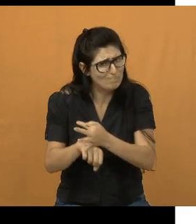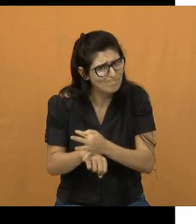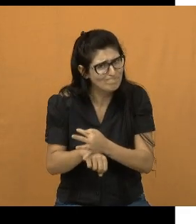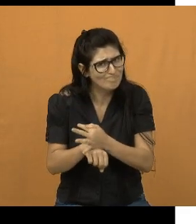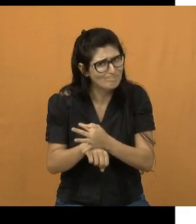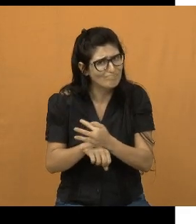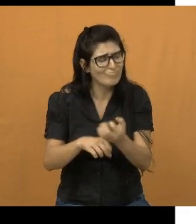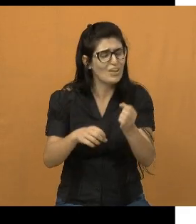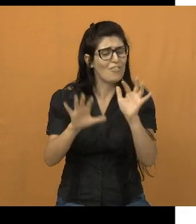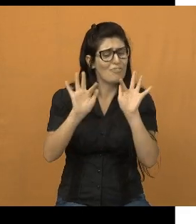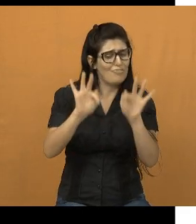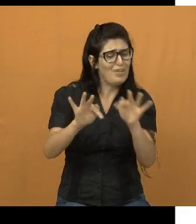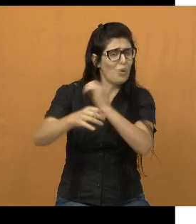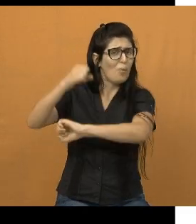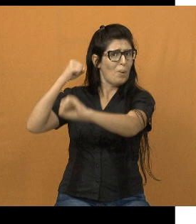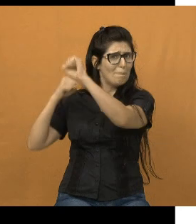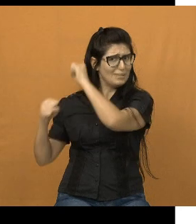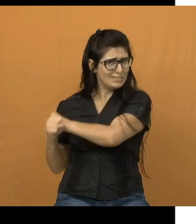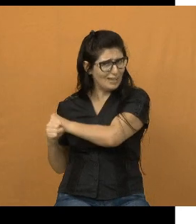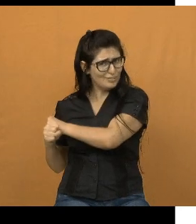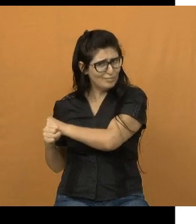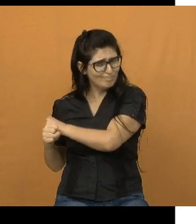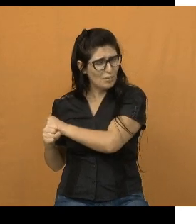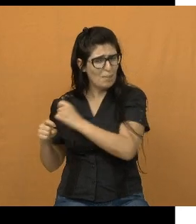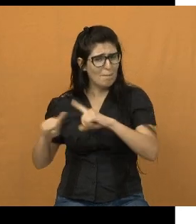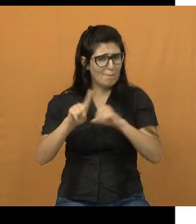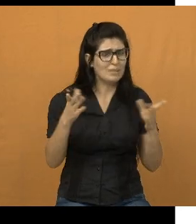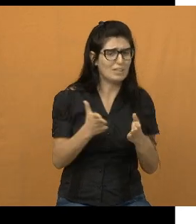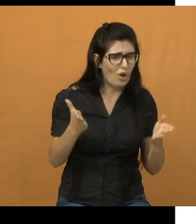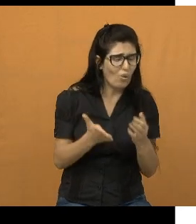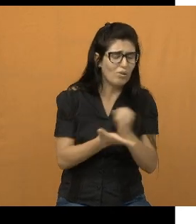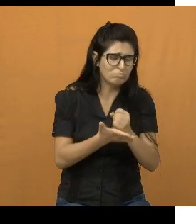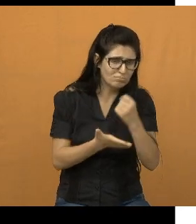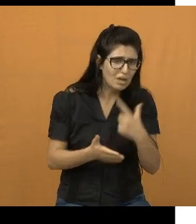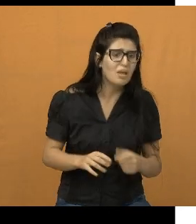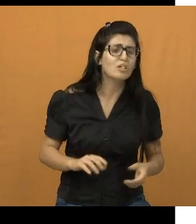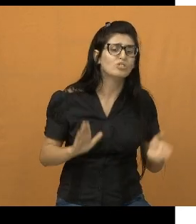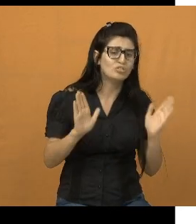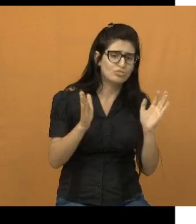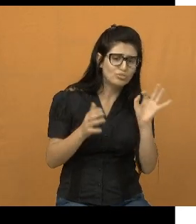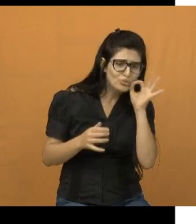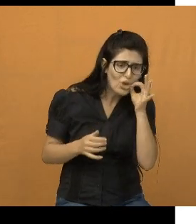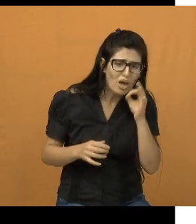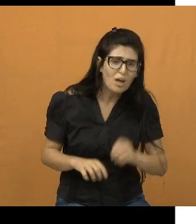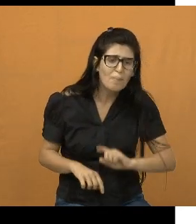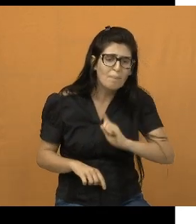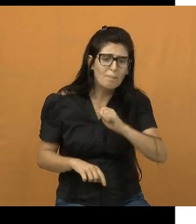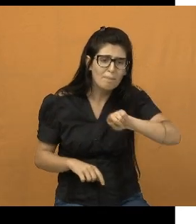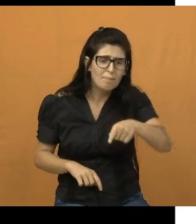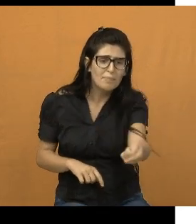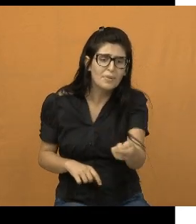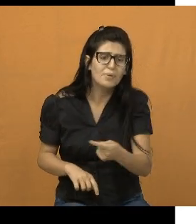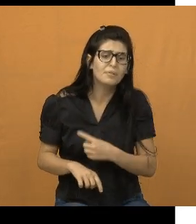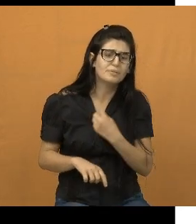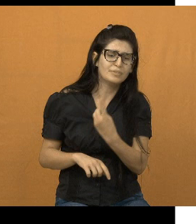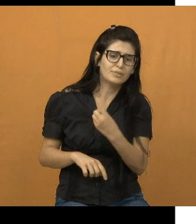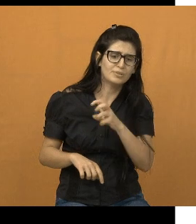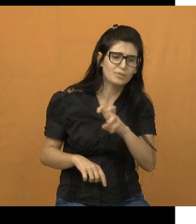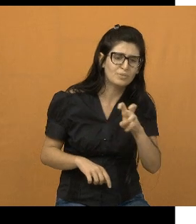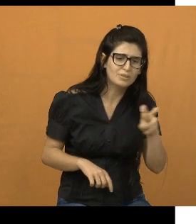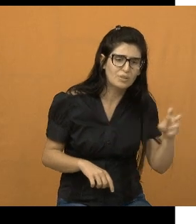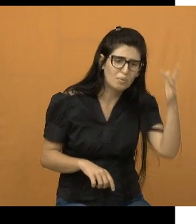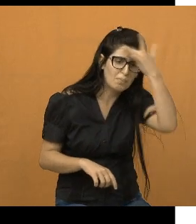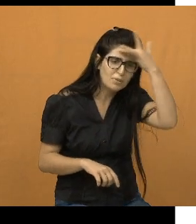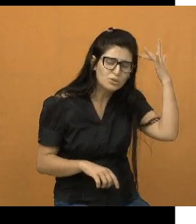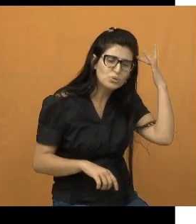solucionar. A Lantus, nós assistimos 1.155 pessoas no ano, um total de